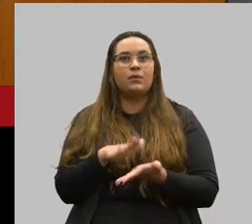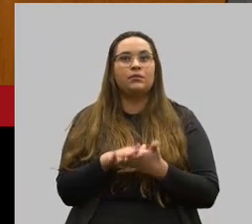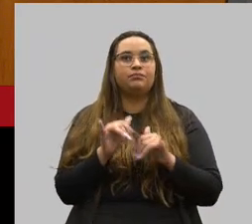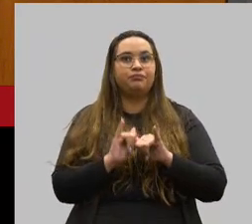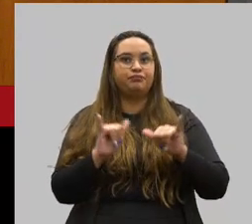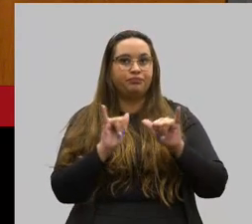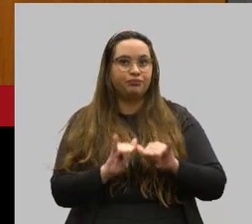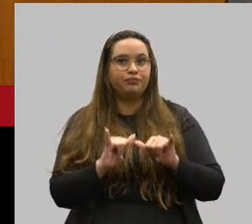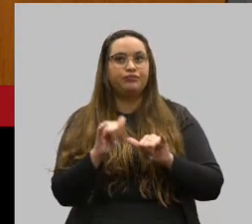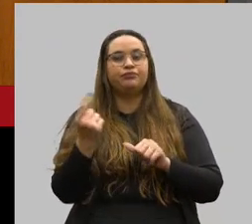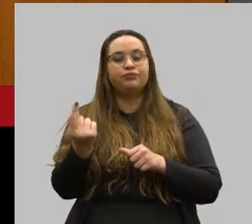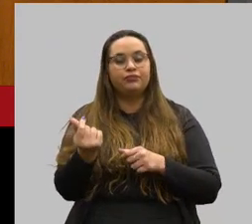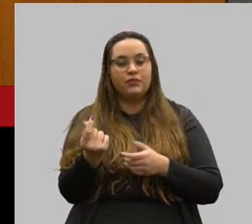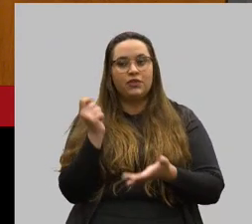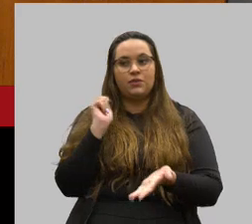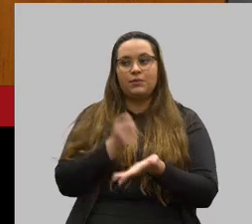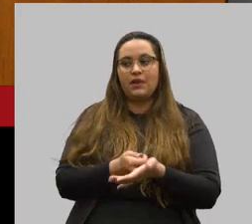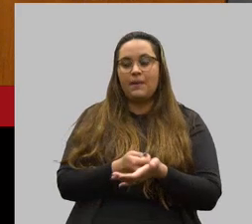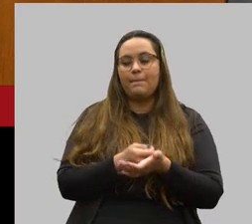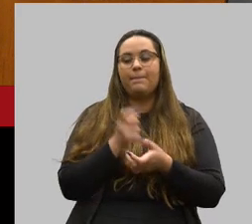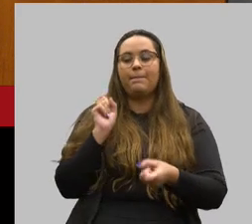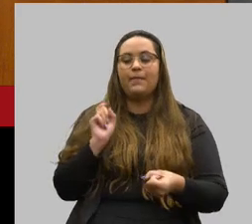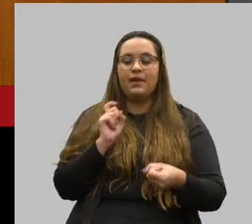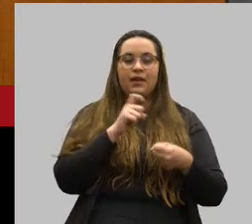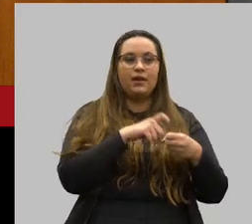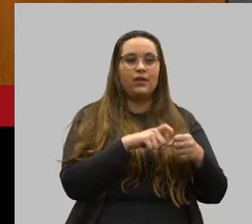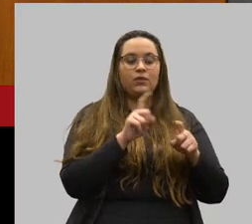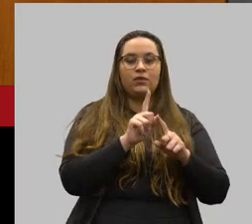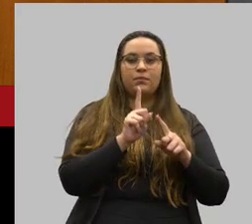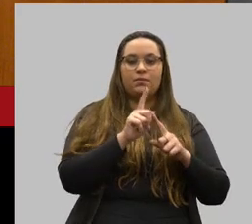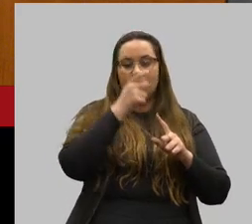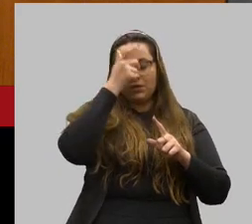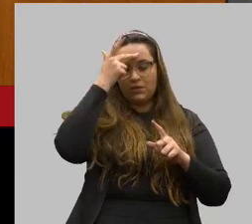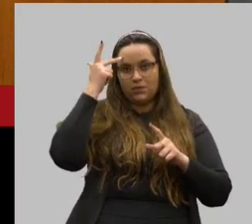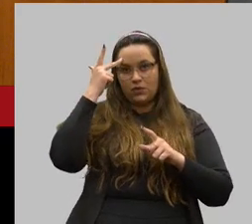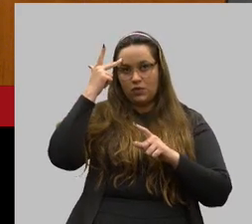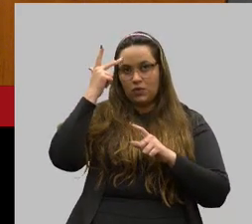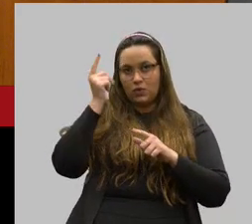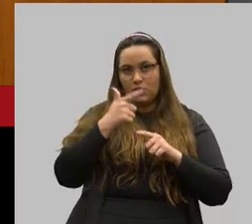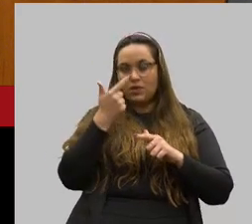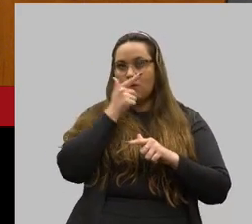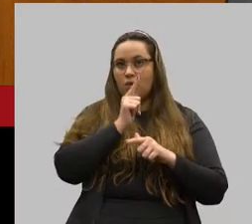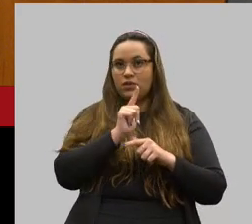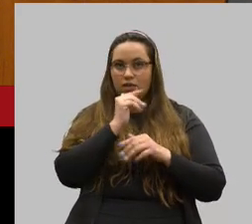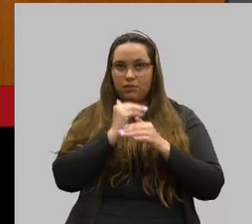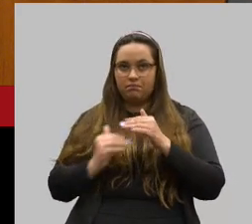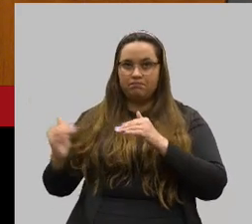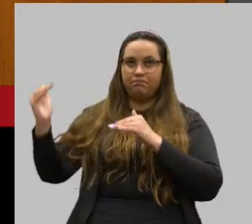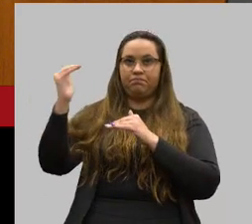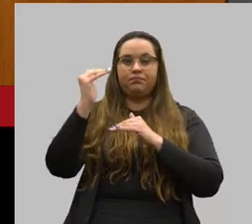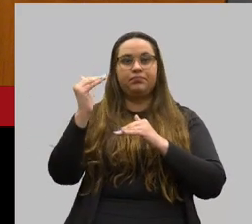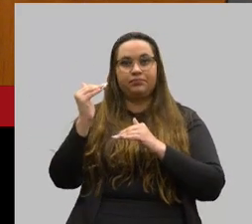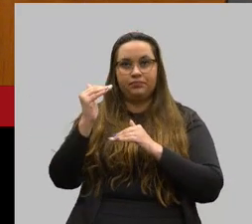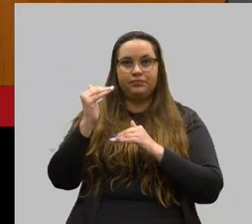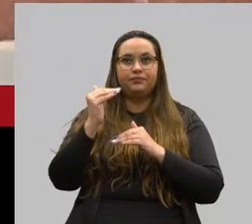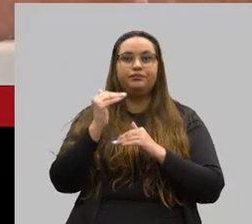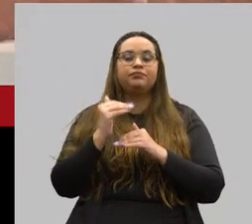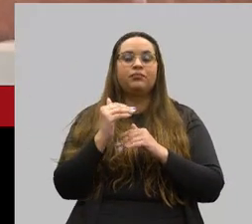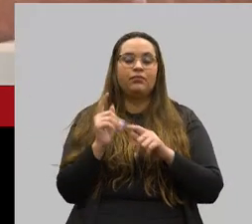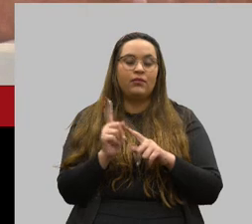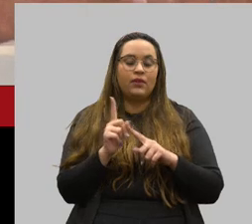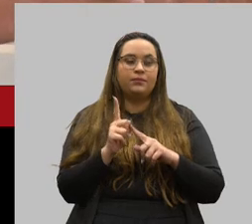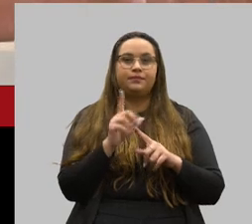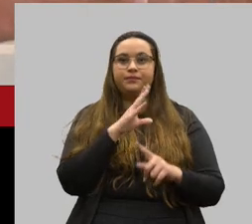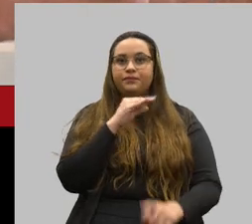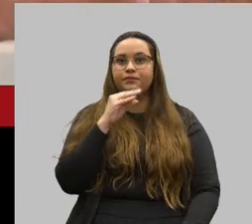valores retroativos das promoções progressões e adicional de desempenho ade a que faz uso dos Servidores nos últimos timos trê anos